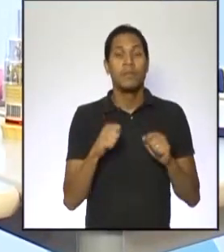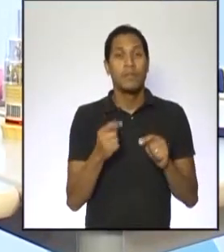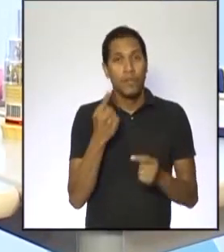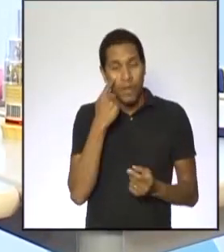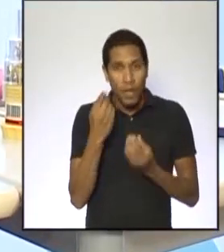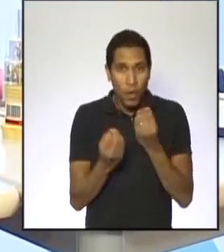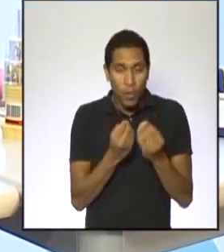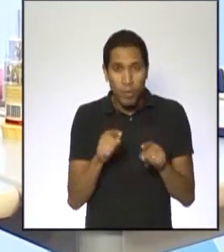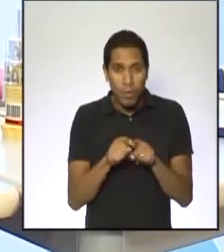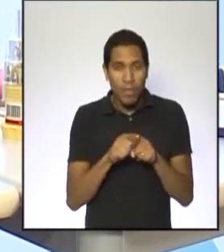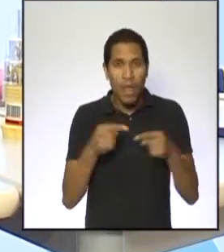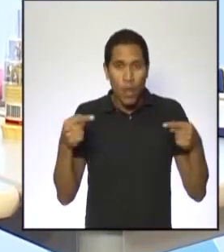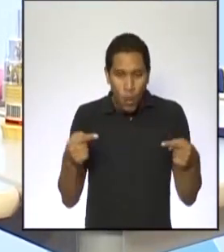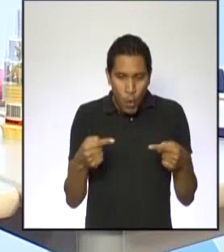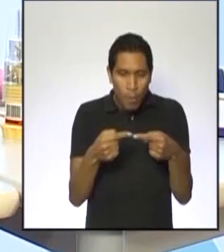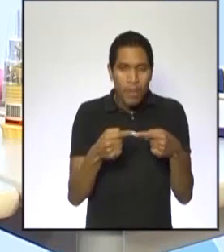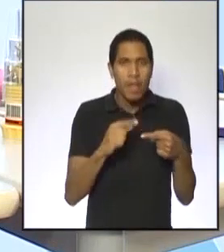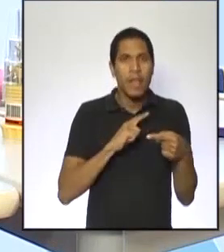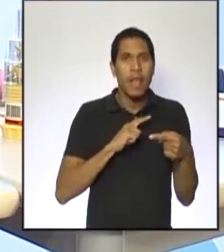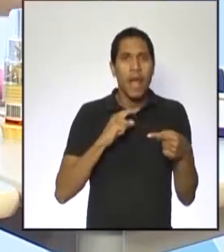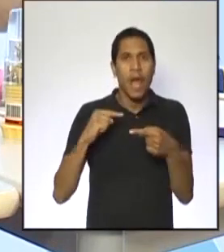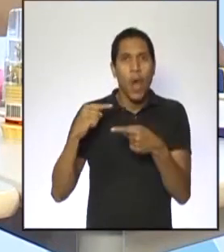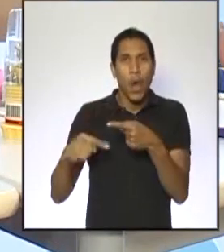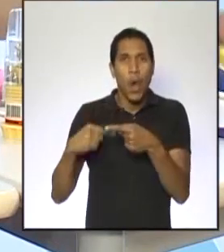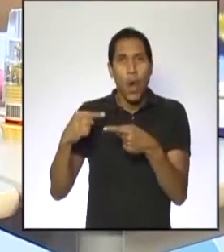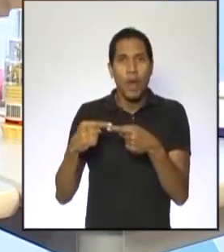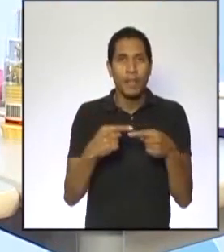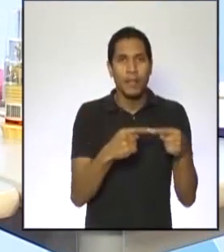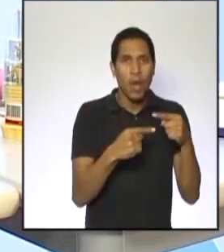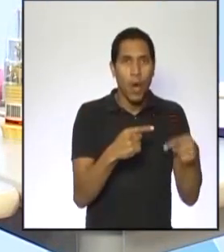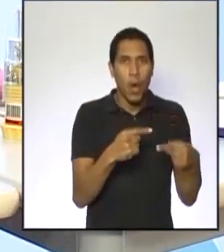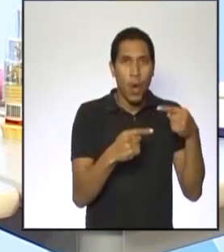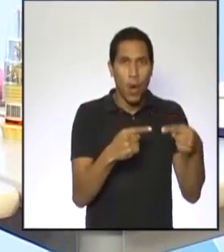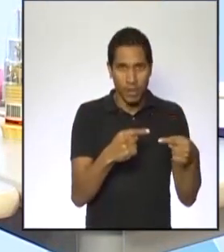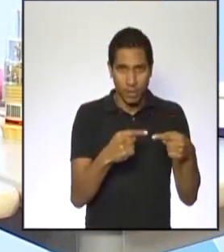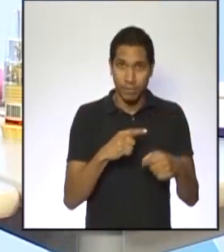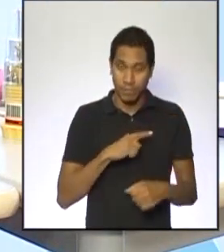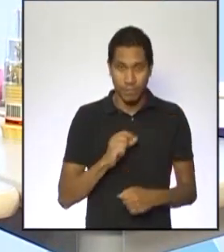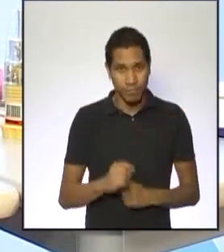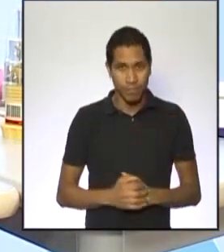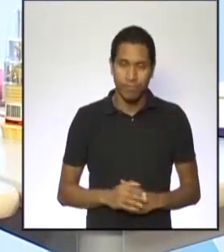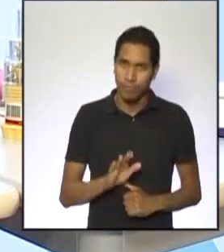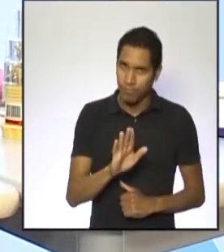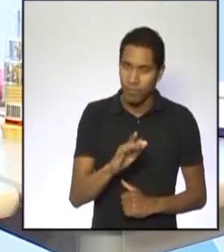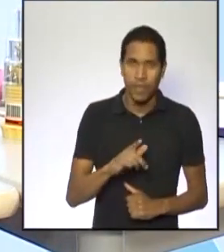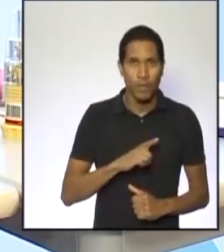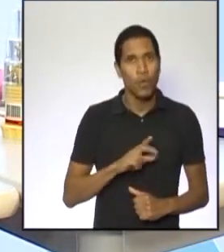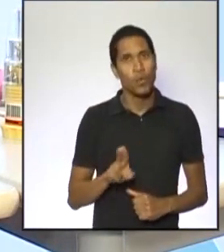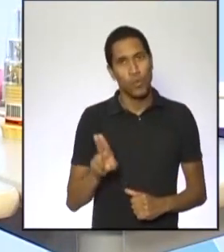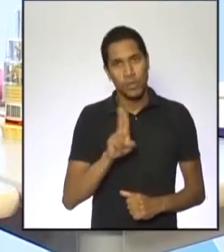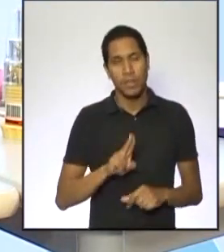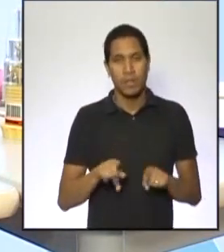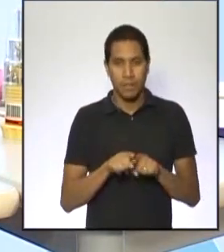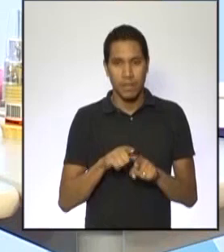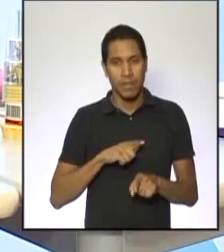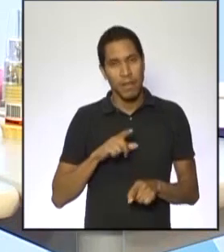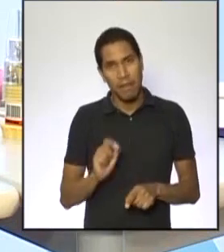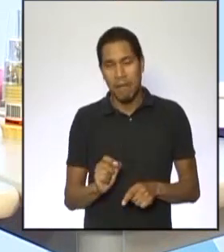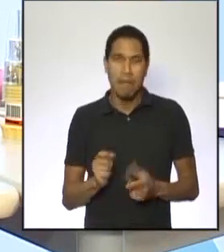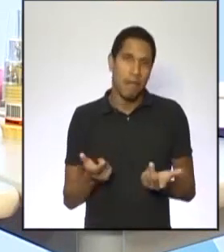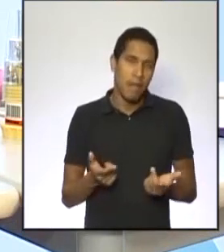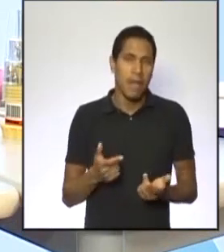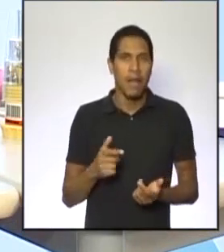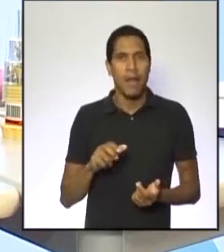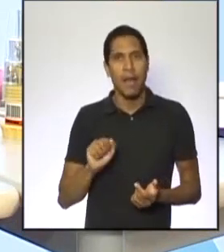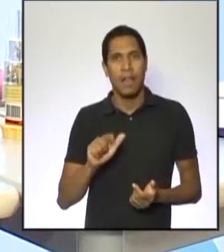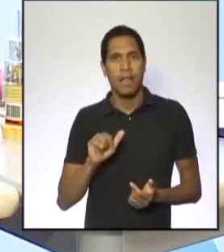as rodinhas dele. Então, a primeira coisa que eu vou fazer, eu vou usar um alicate, mas você também pode utilizar uma tesoura